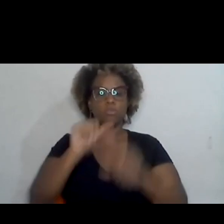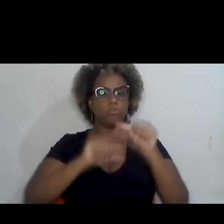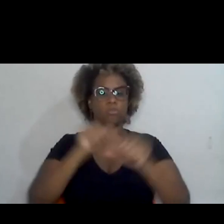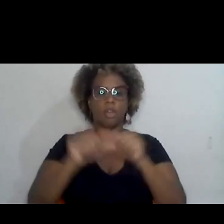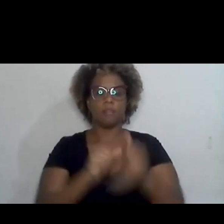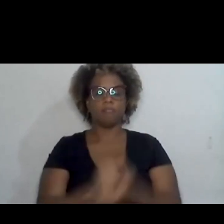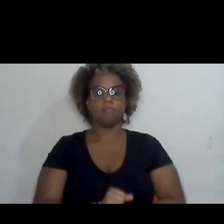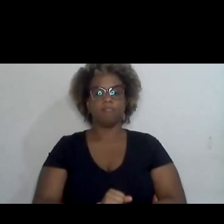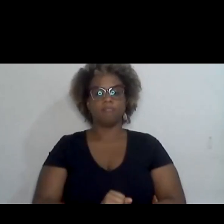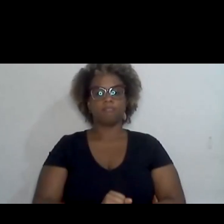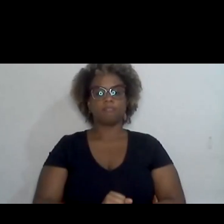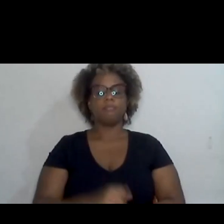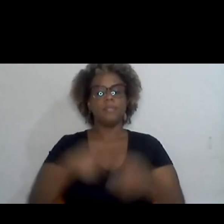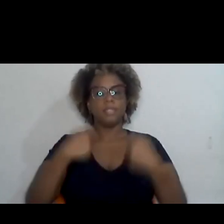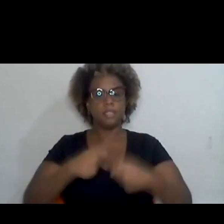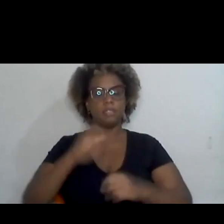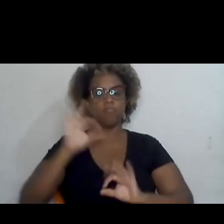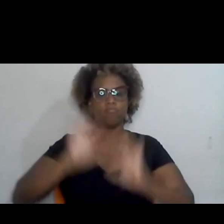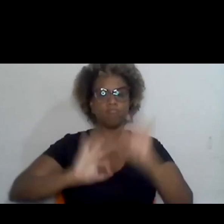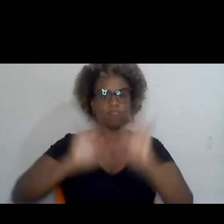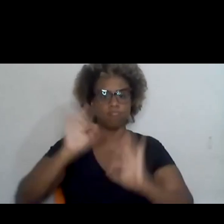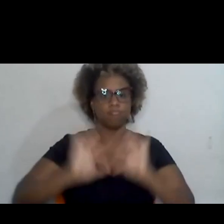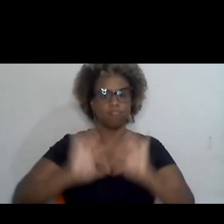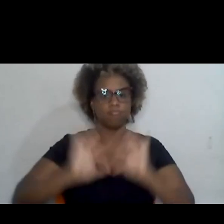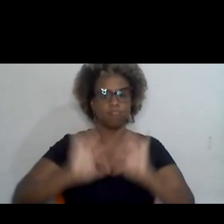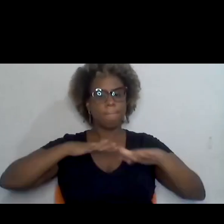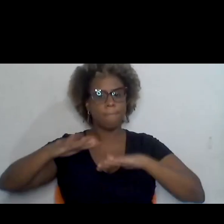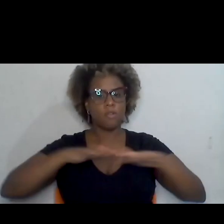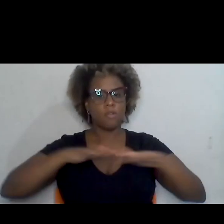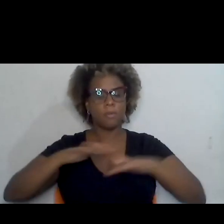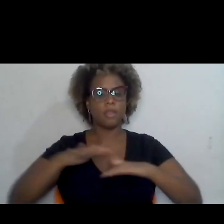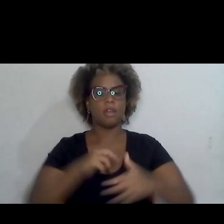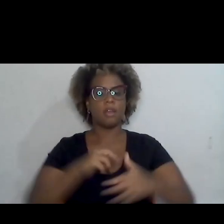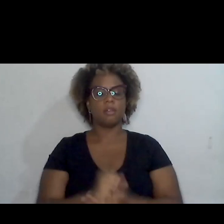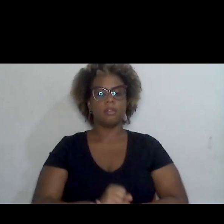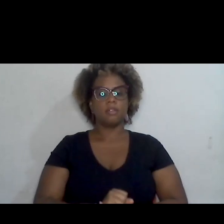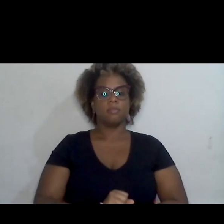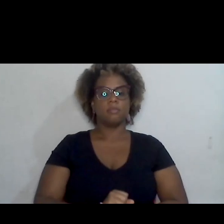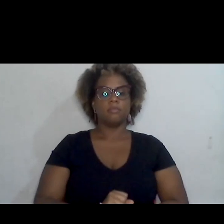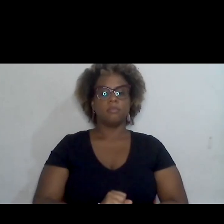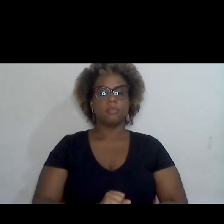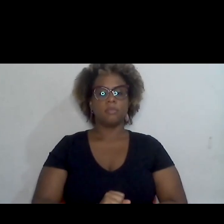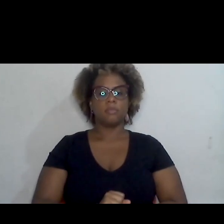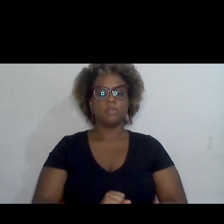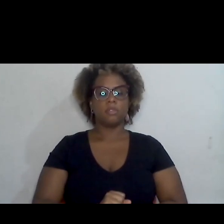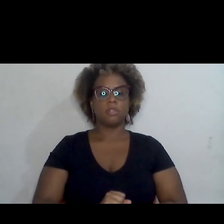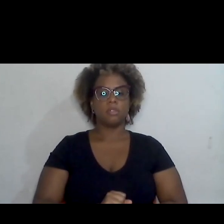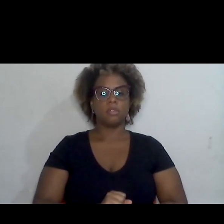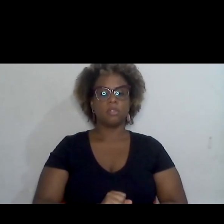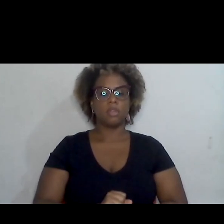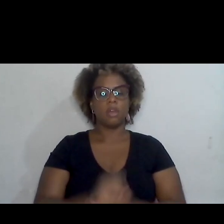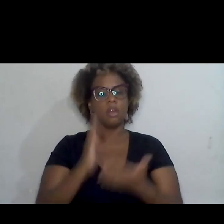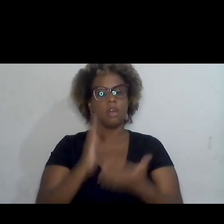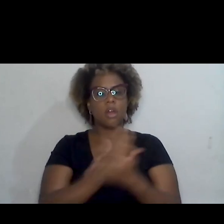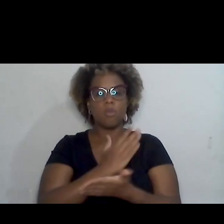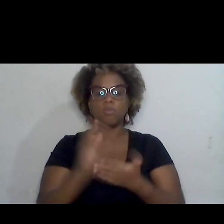exige toda uma articulação, uma movimentação na Assembleia Legislativa, coisa que em alguns momentos, inclusive,